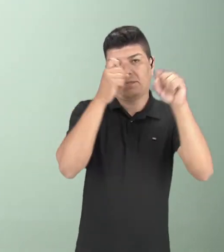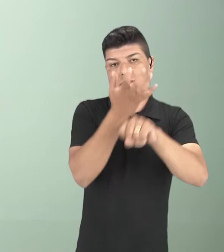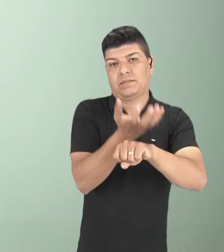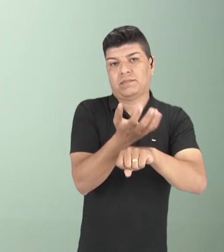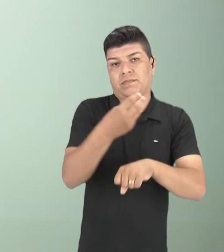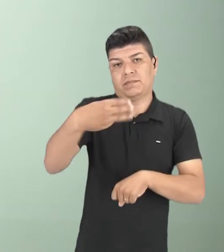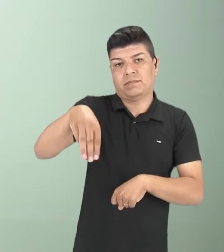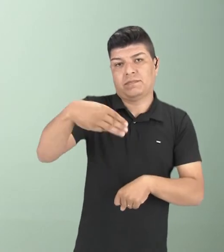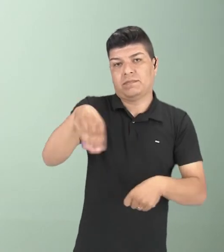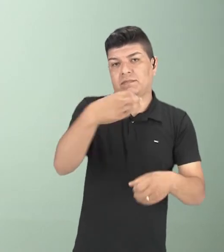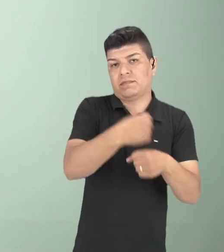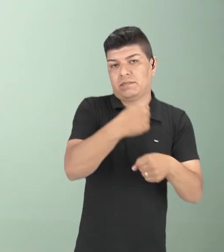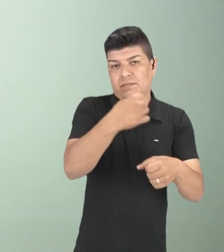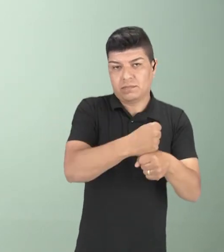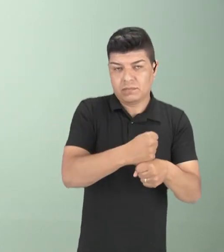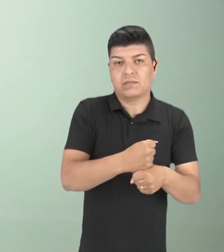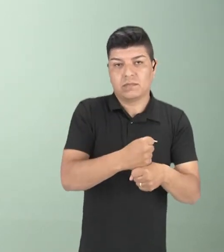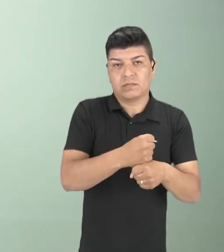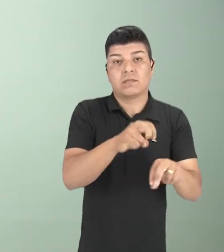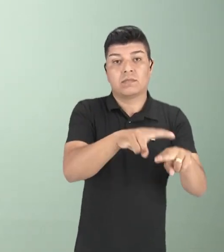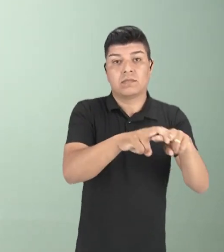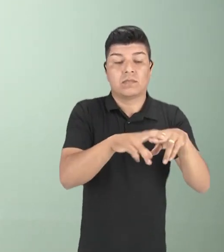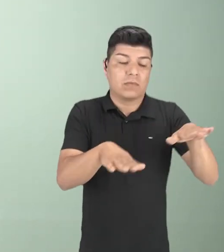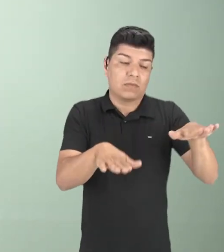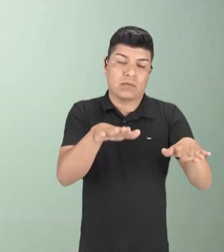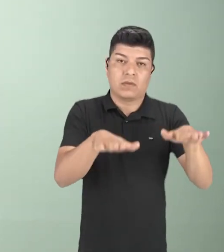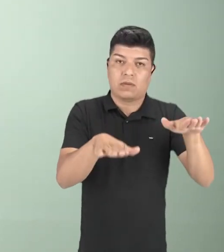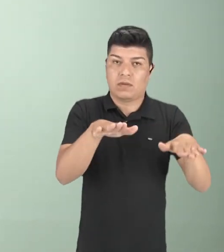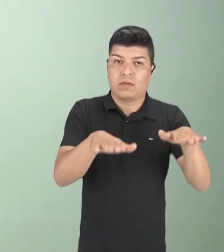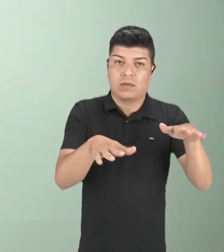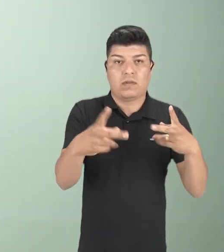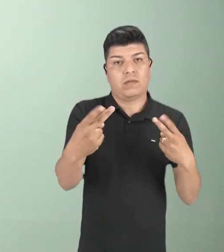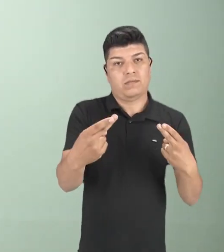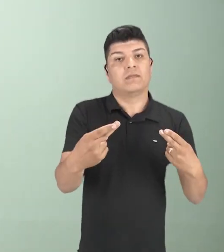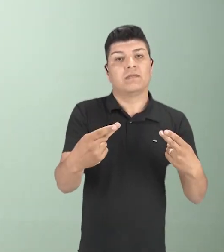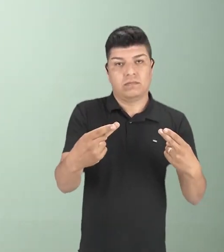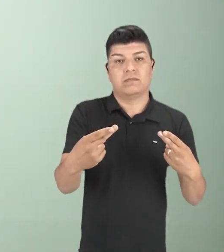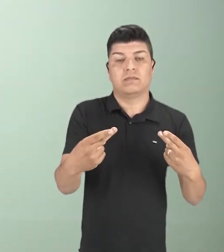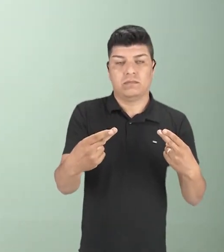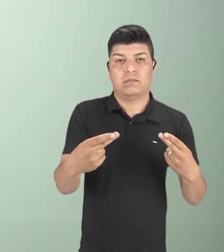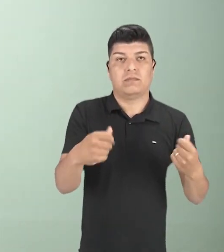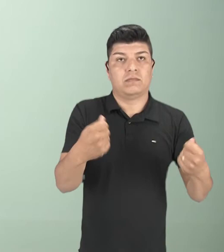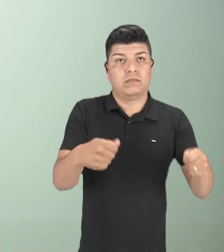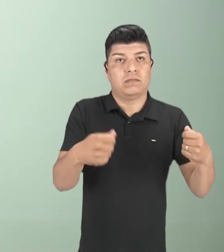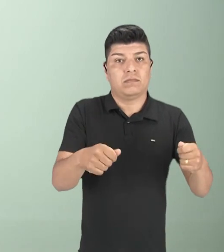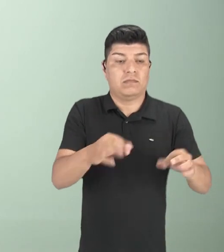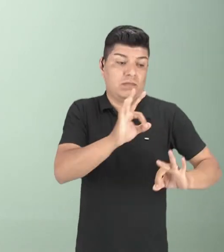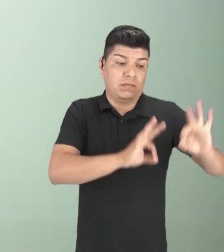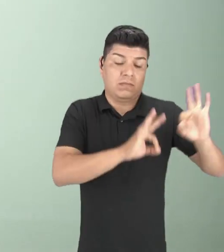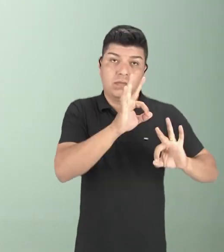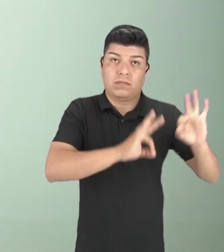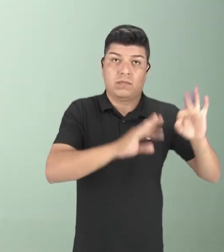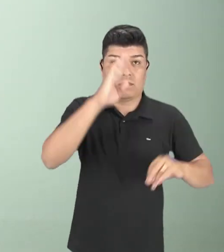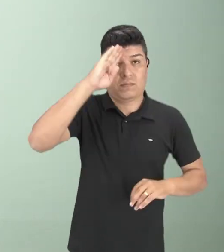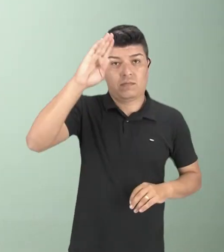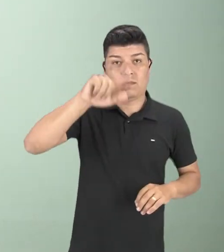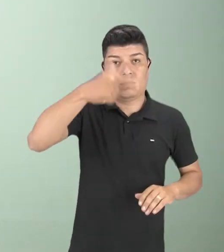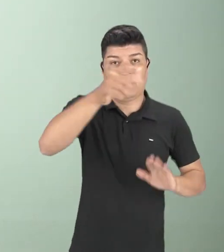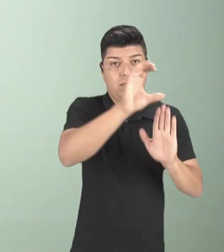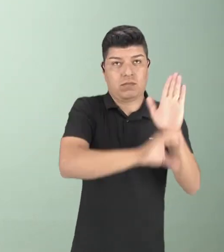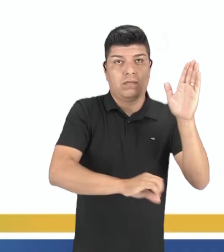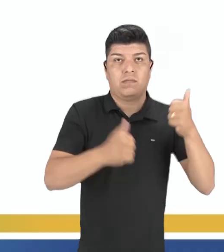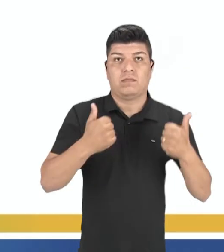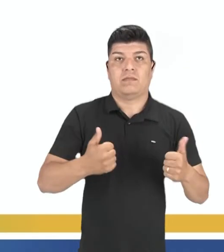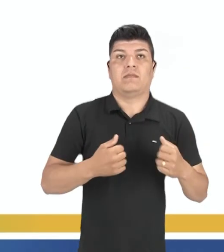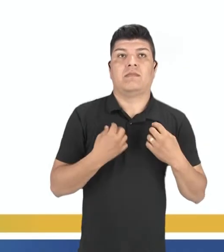cálculos matemáticos. Então, você precisa ter um equilíbrio nisso, tá? Então, deixa esse mapa mental para vocês se prepararem principalmente para o nosso próximo conteúdo,